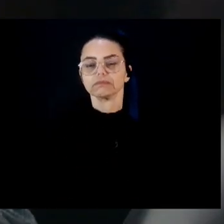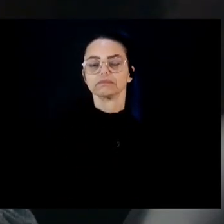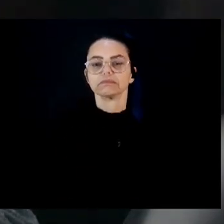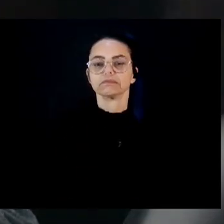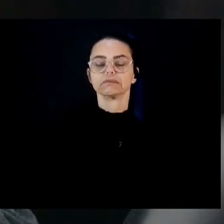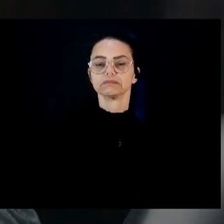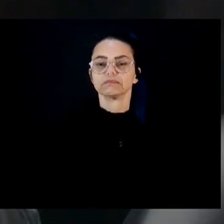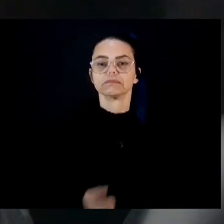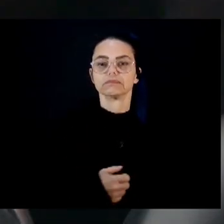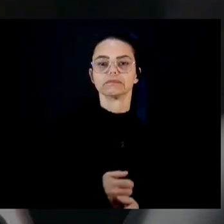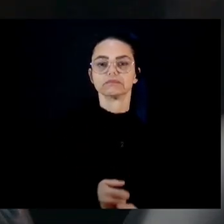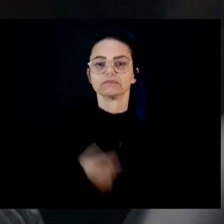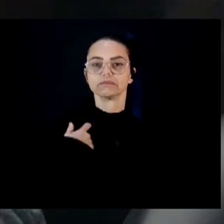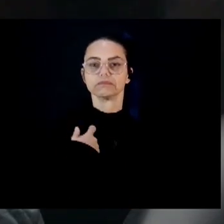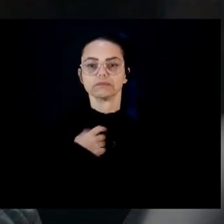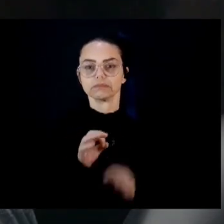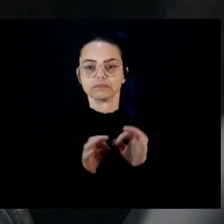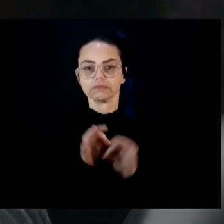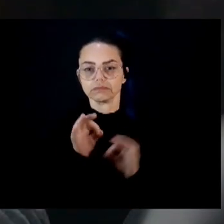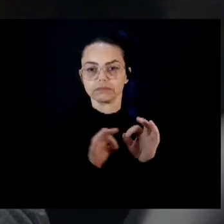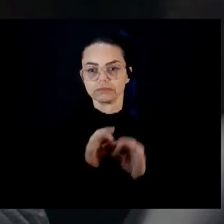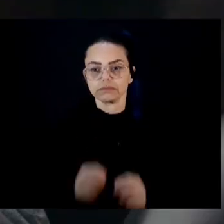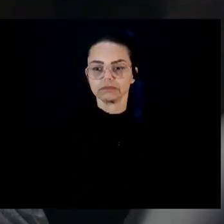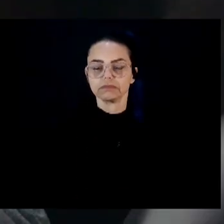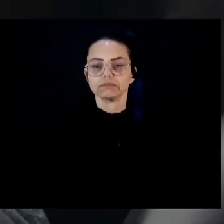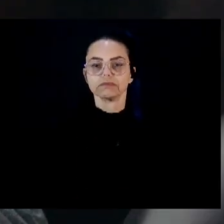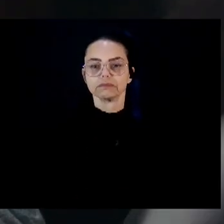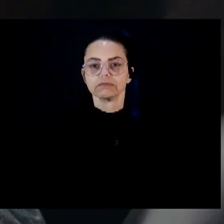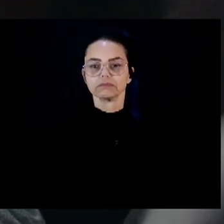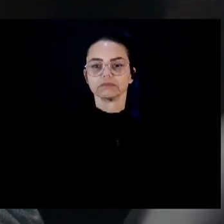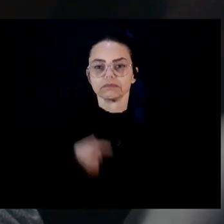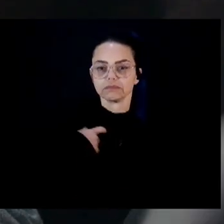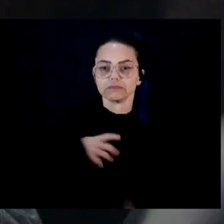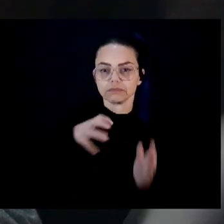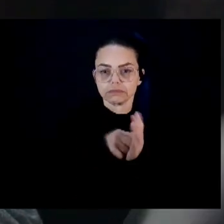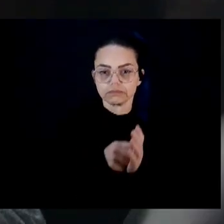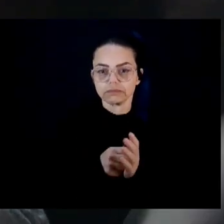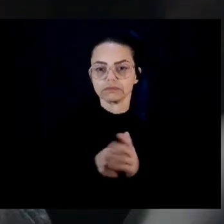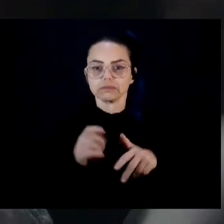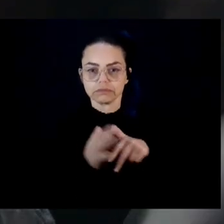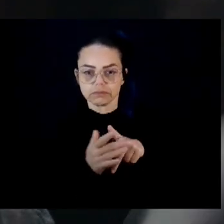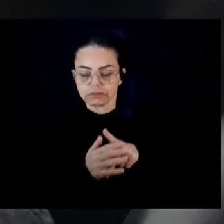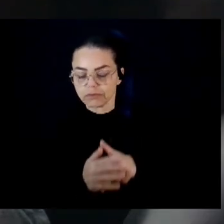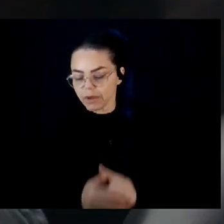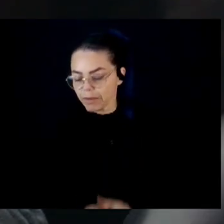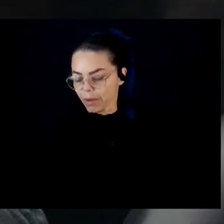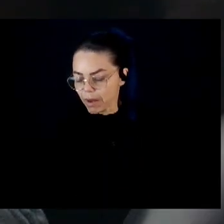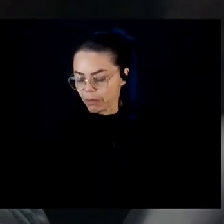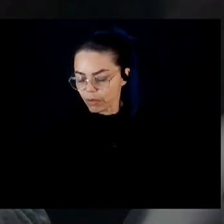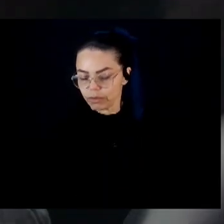Tetris. Sabe aquele joguinho de montar peça? Eu pego a agenda do paciente, eu começo pela noite. Eu falo assim, vamos começar pela